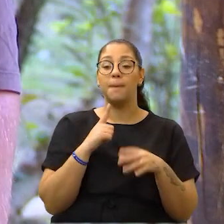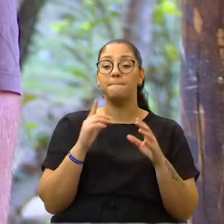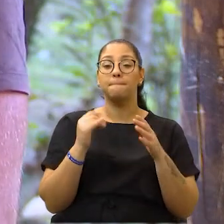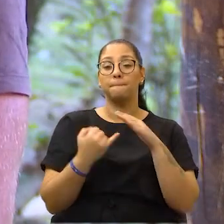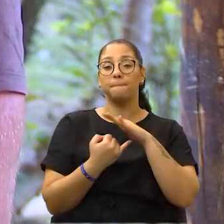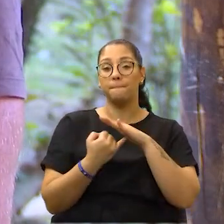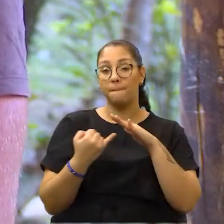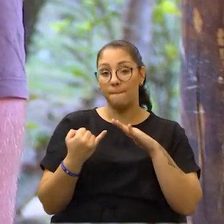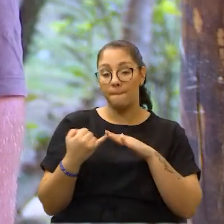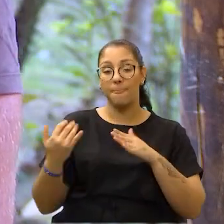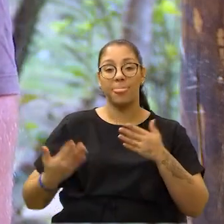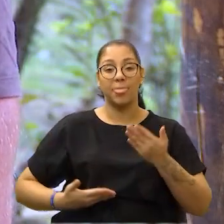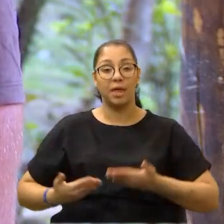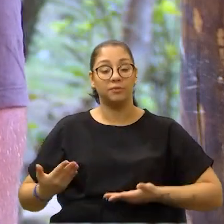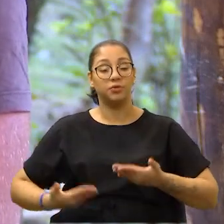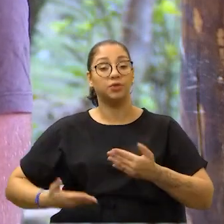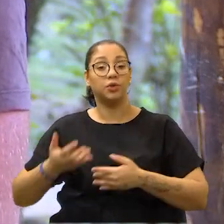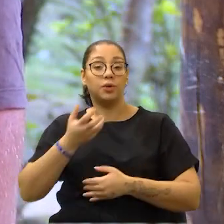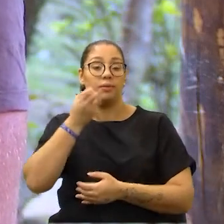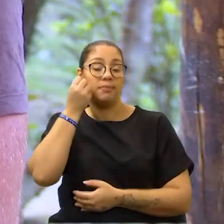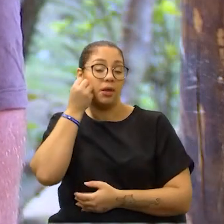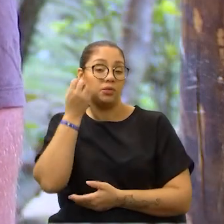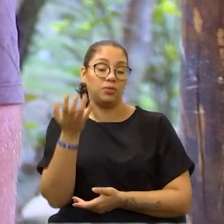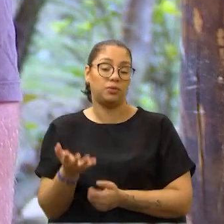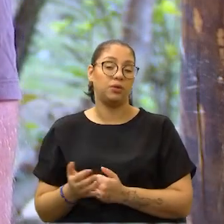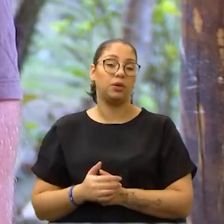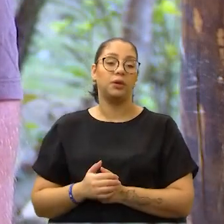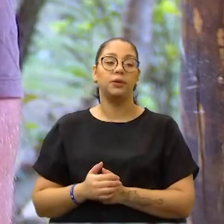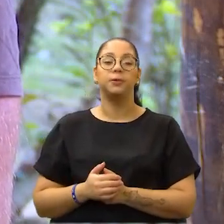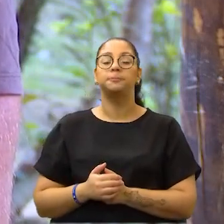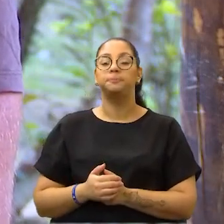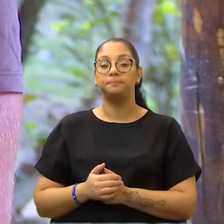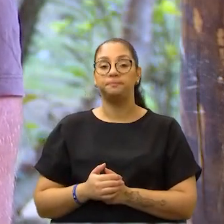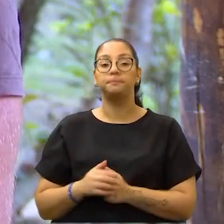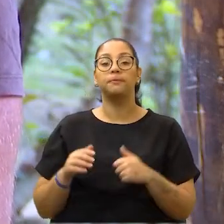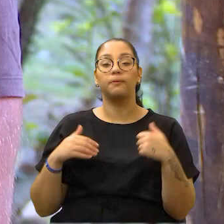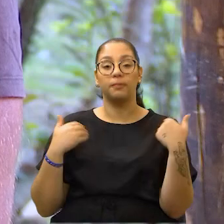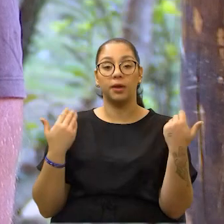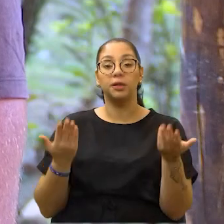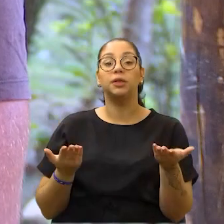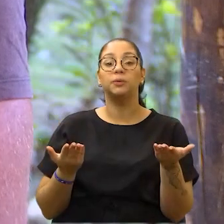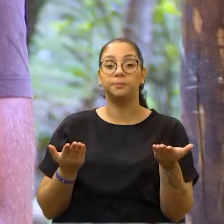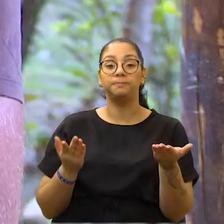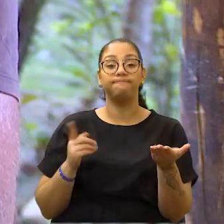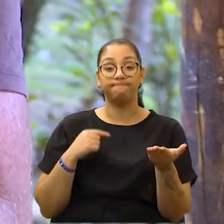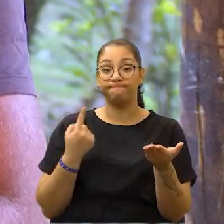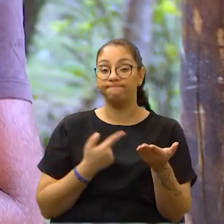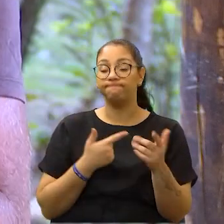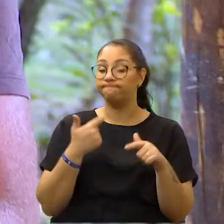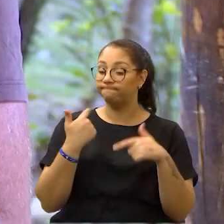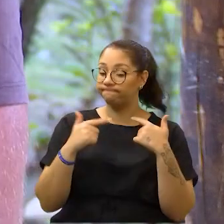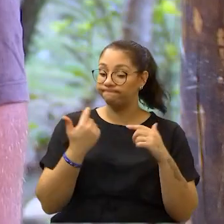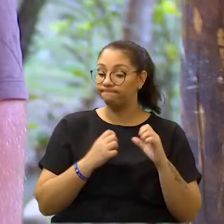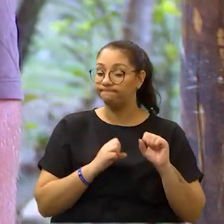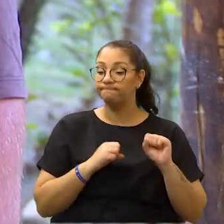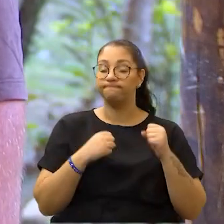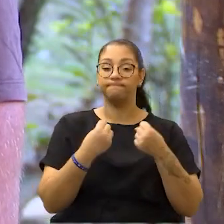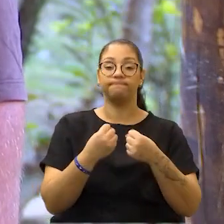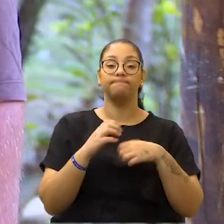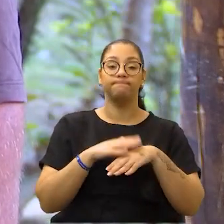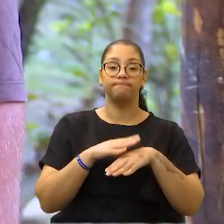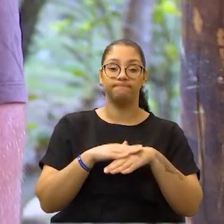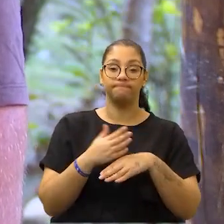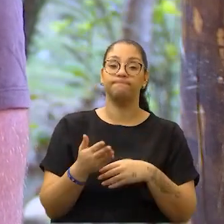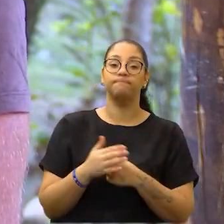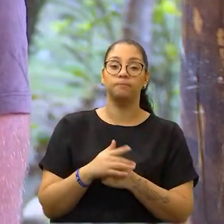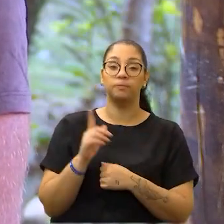enfim, e foram para a instituição, para serviço de acolhimento, né. E aí a gente faz todo